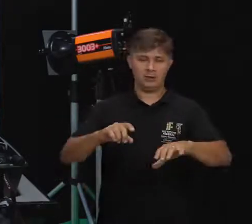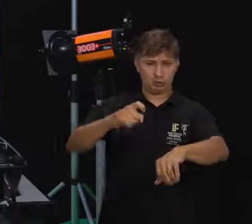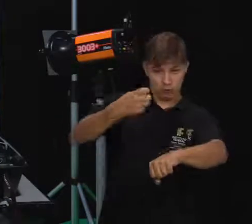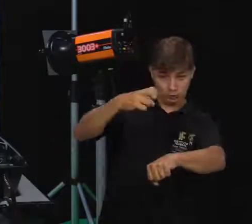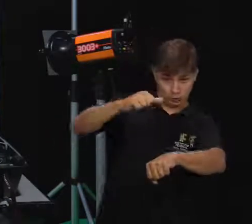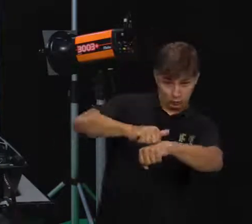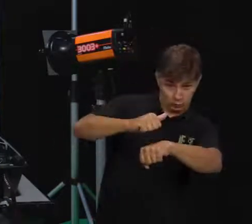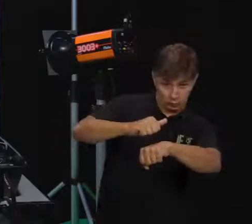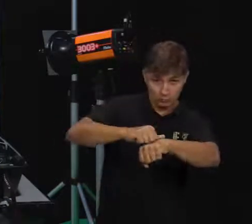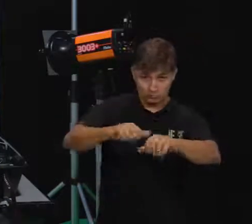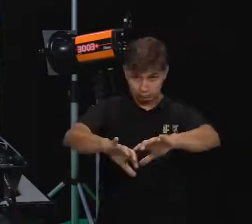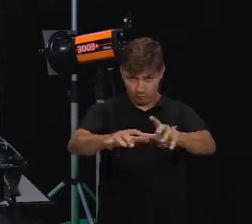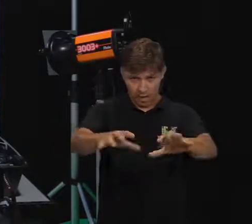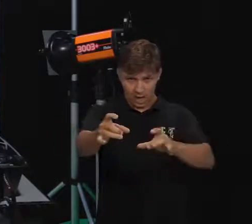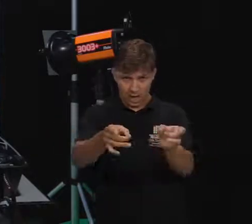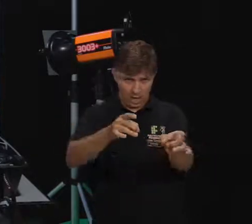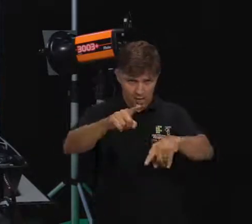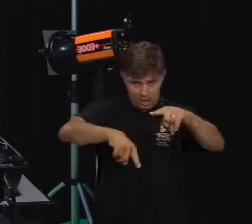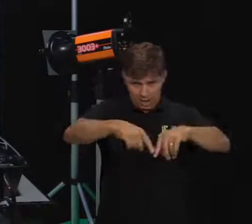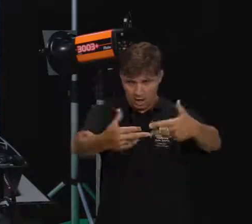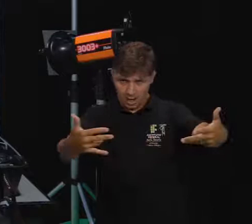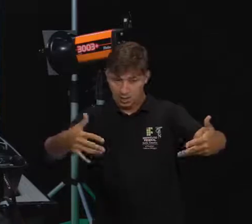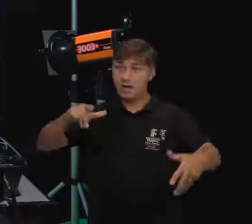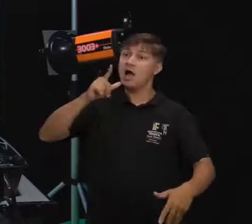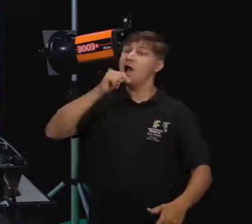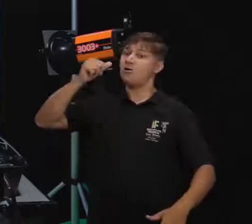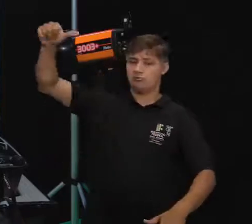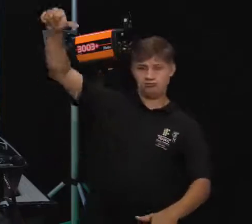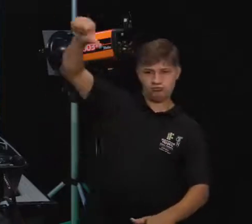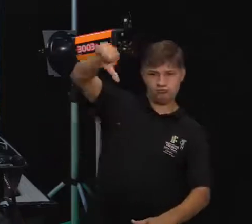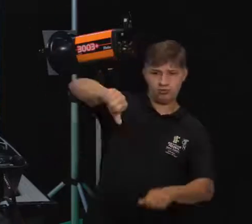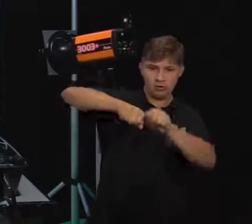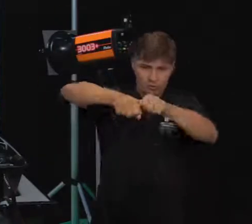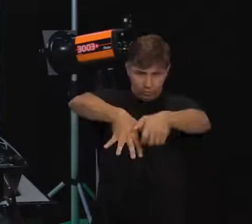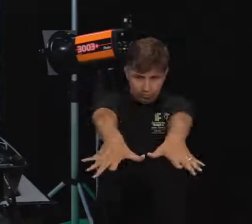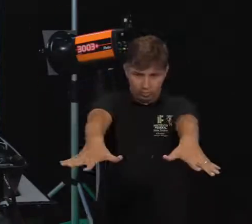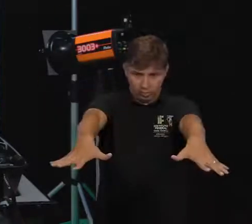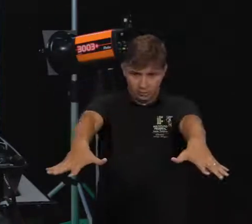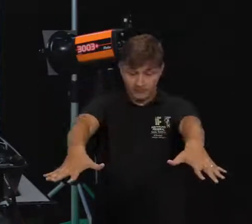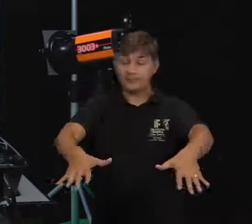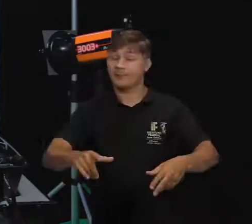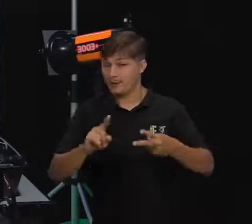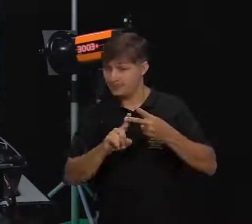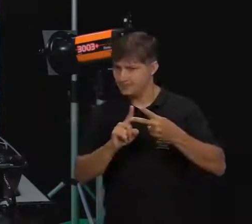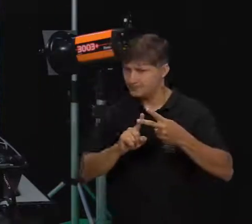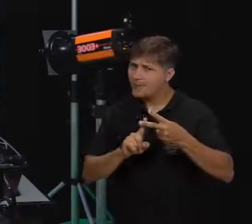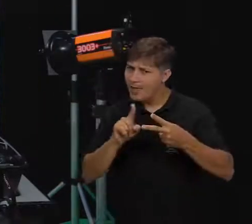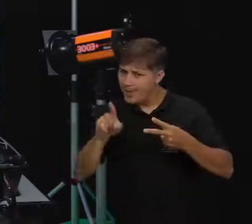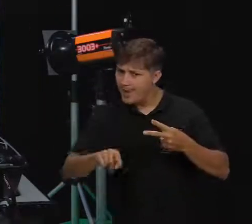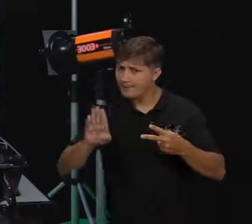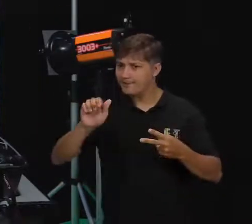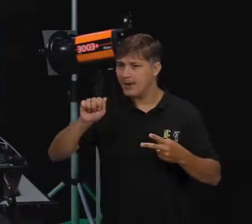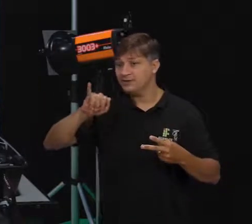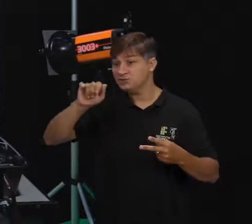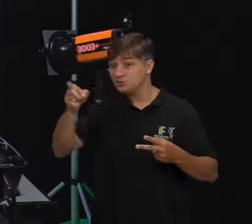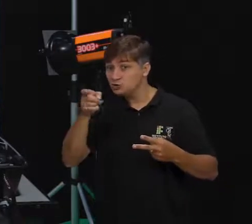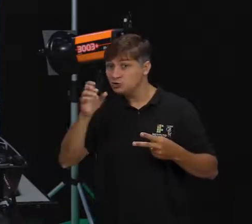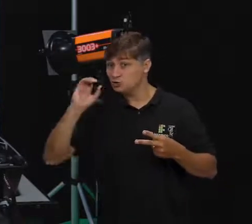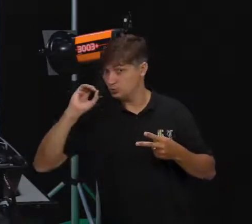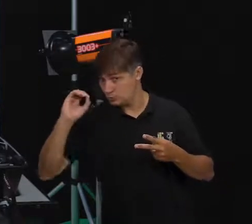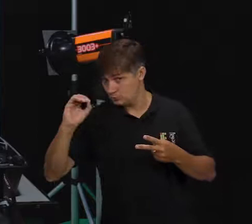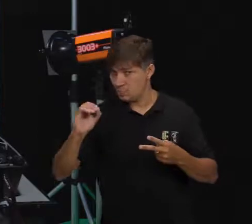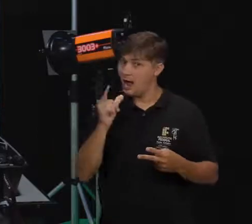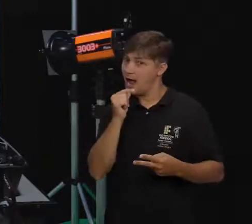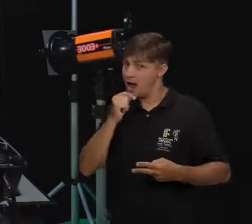sobre uma superfície sólida. Nesse caso aqui, eu optei por dar um exemplo para vocês do splash de baixo impacto